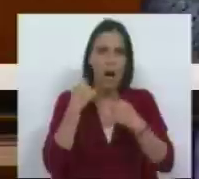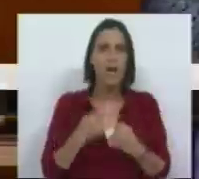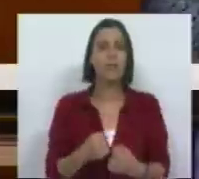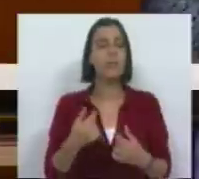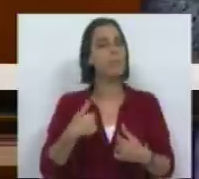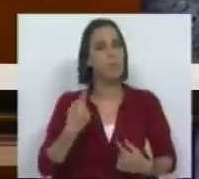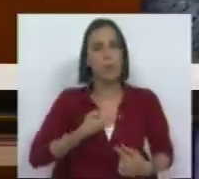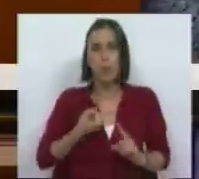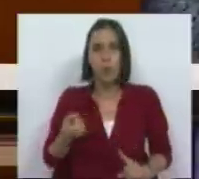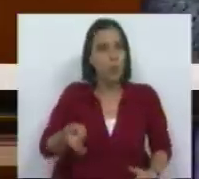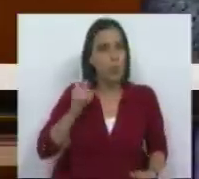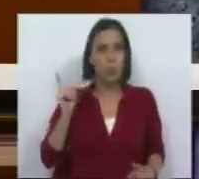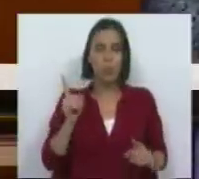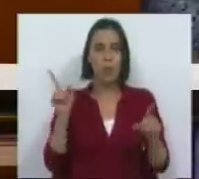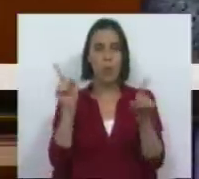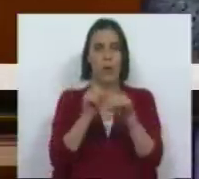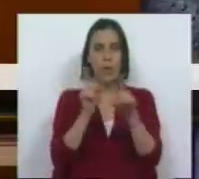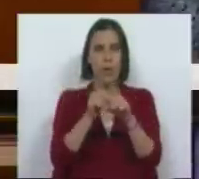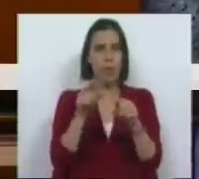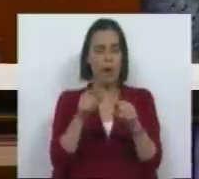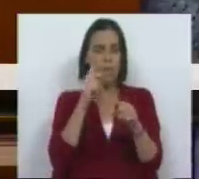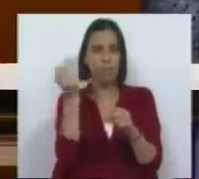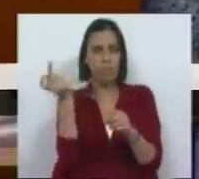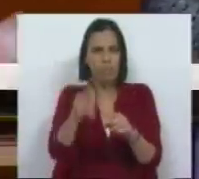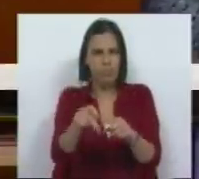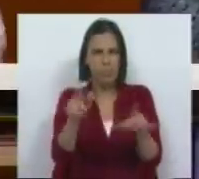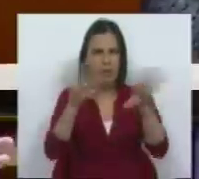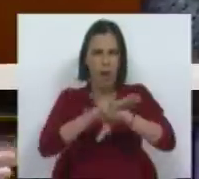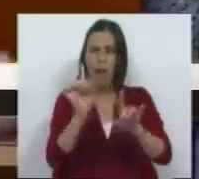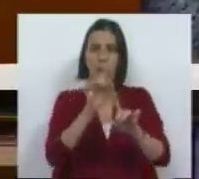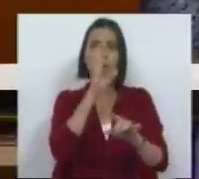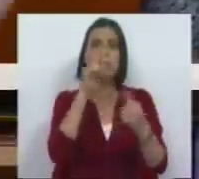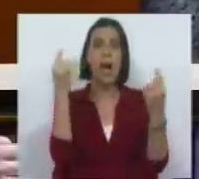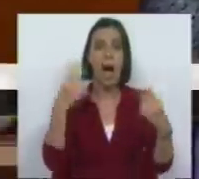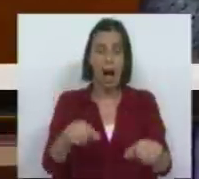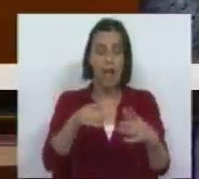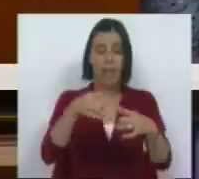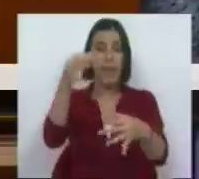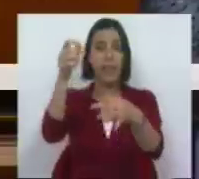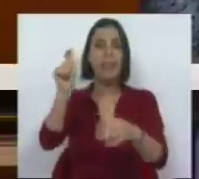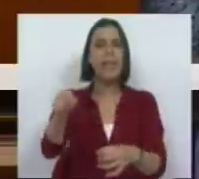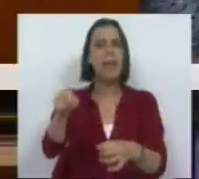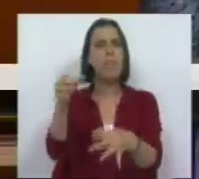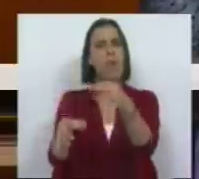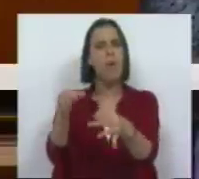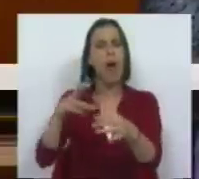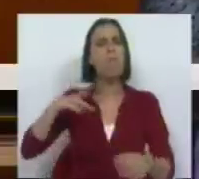nós não devemos tomar a nuvem por junto. O facto de existirem nos tribunais portugueses